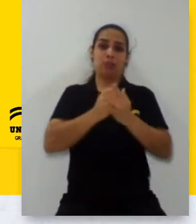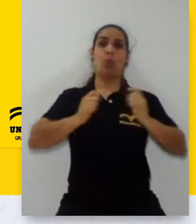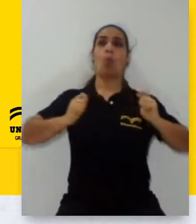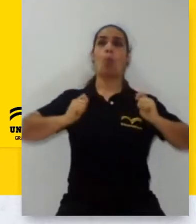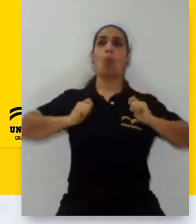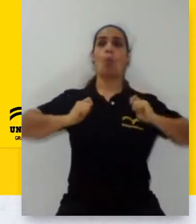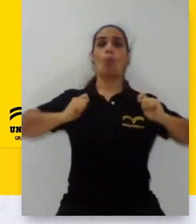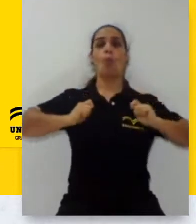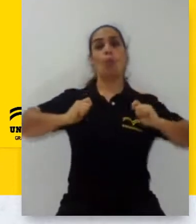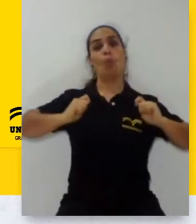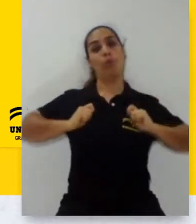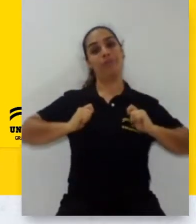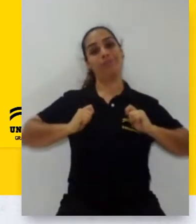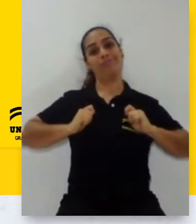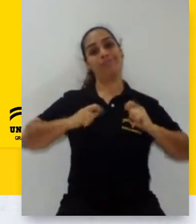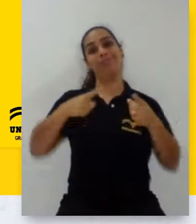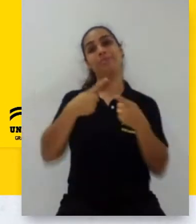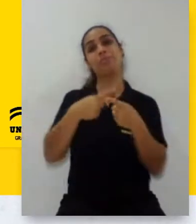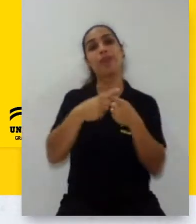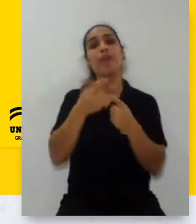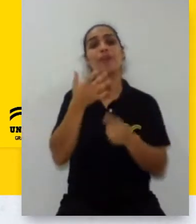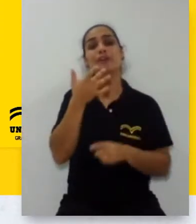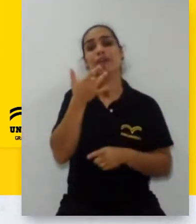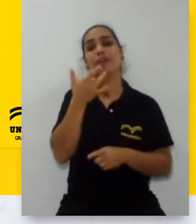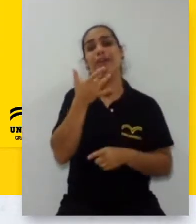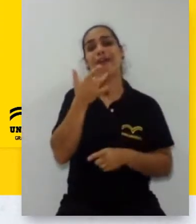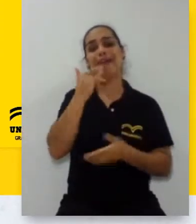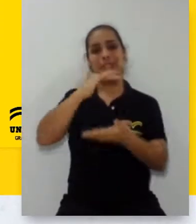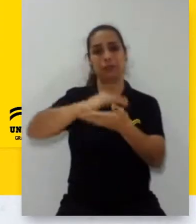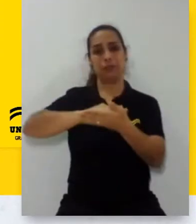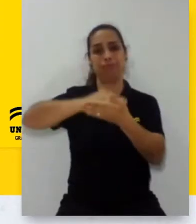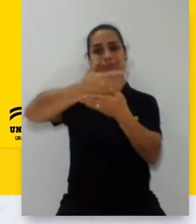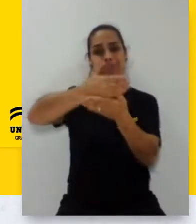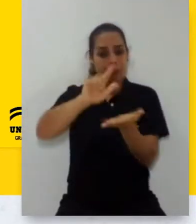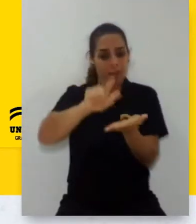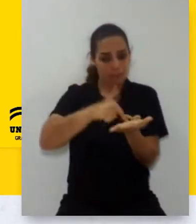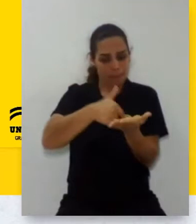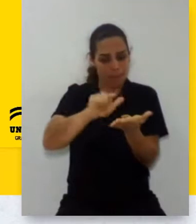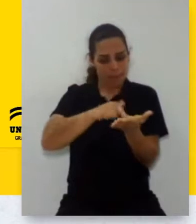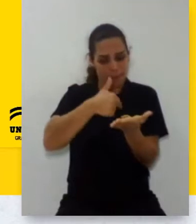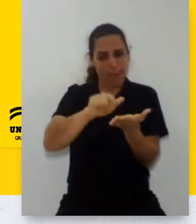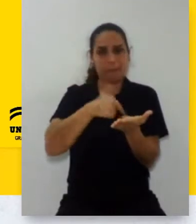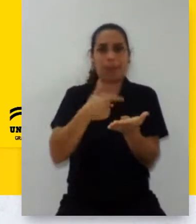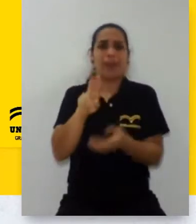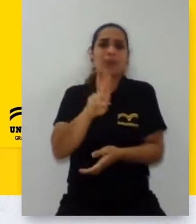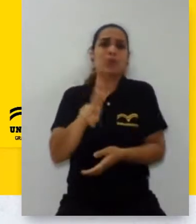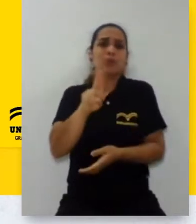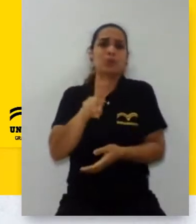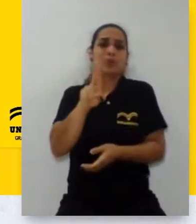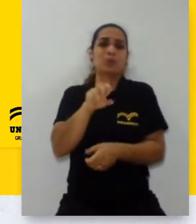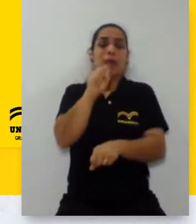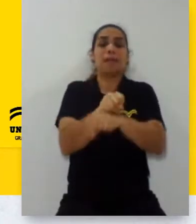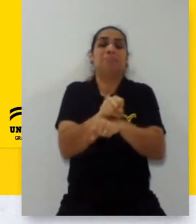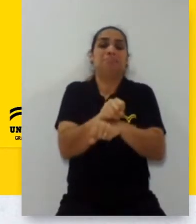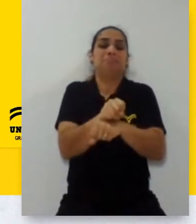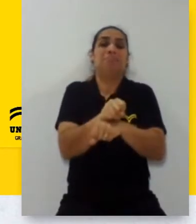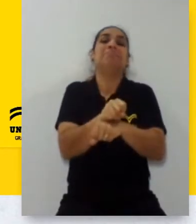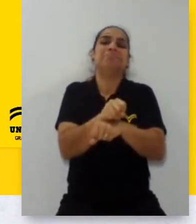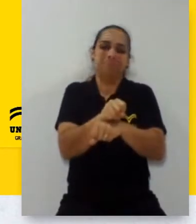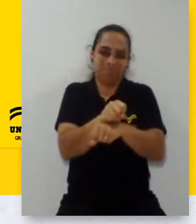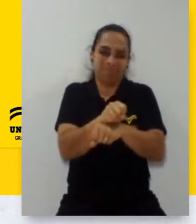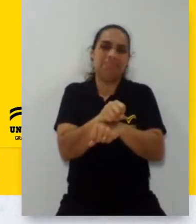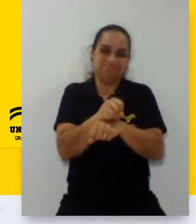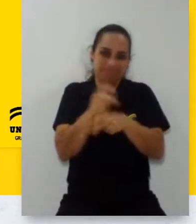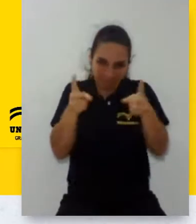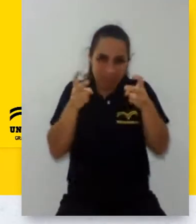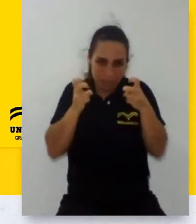precisamos pensar, quando pensamos em atividade física, exercício físico, pensar em estilo de vida e hábito. Eu preciso criar o hábito.